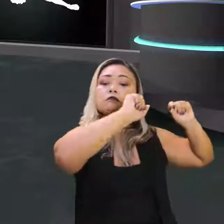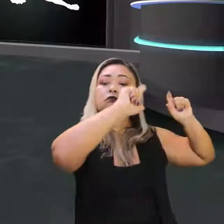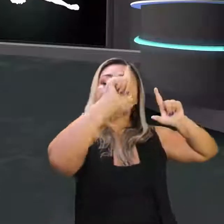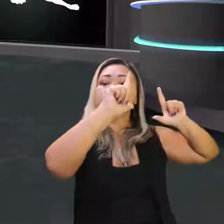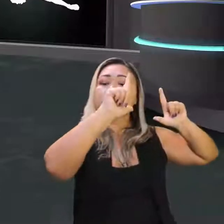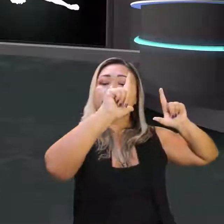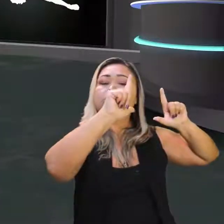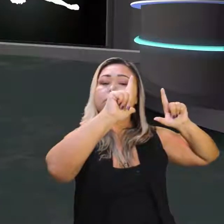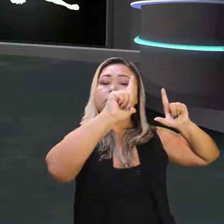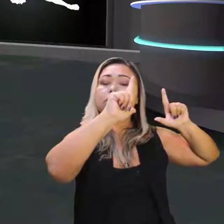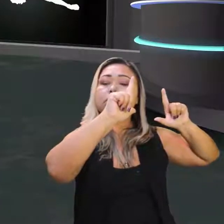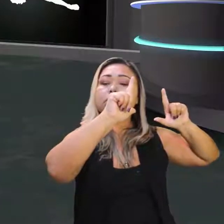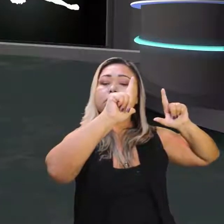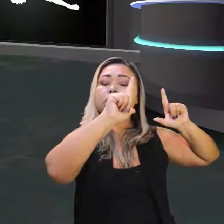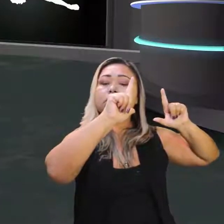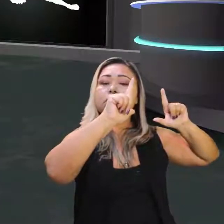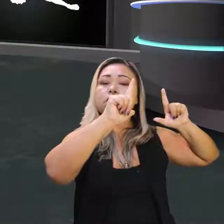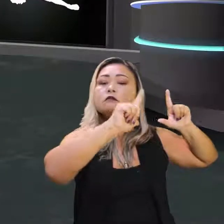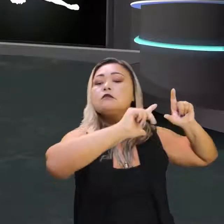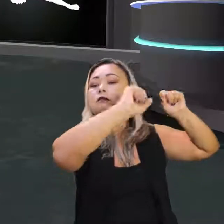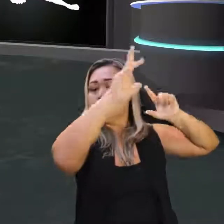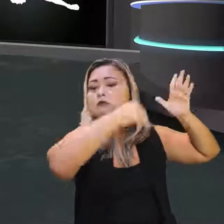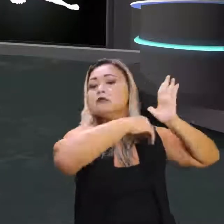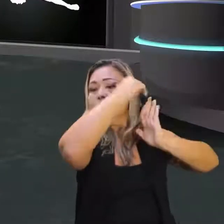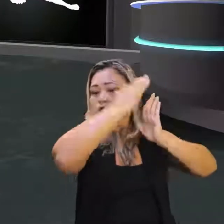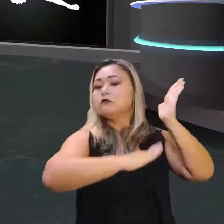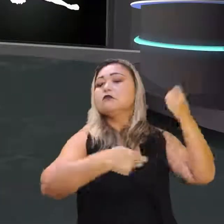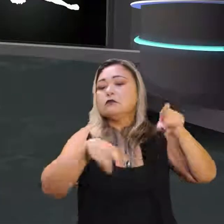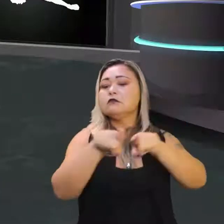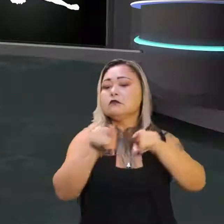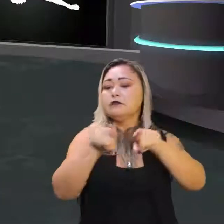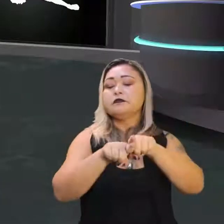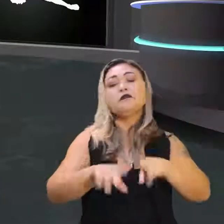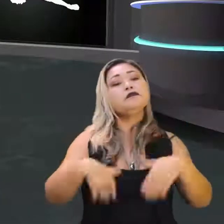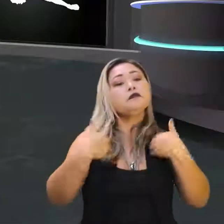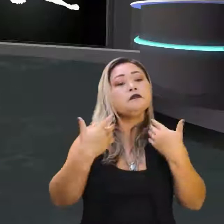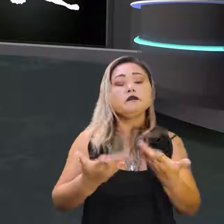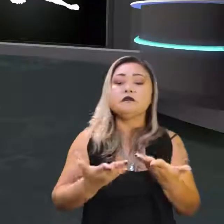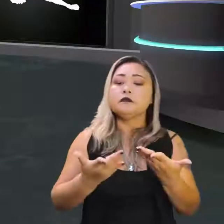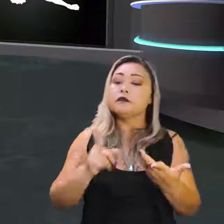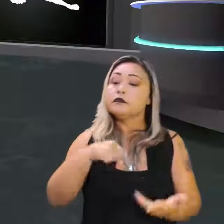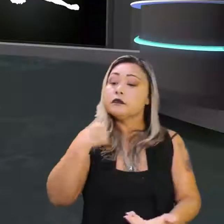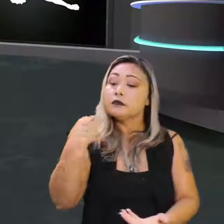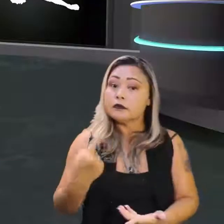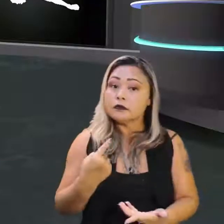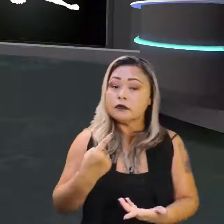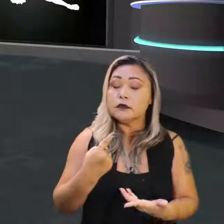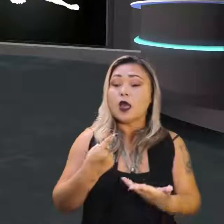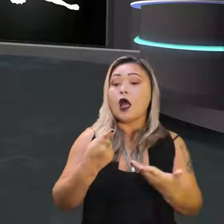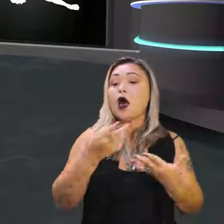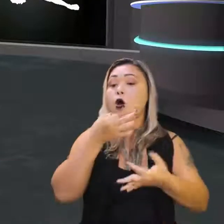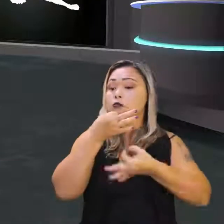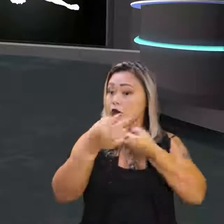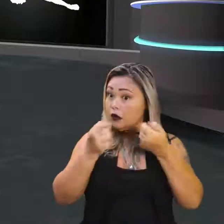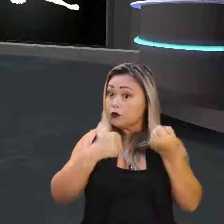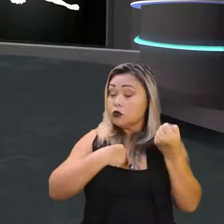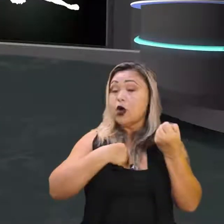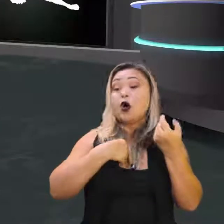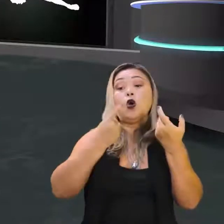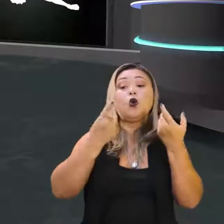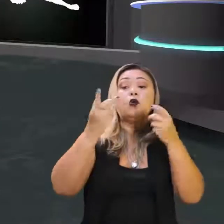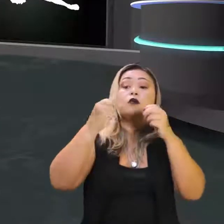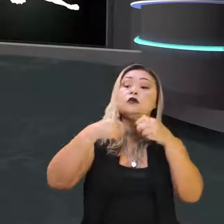nas contribuições para a arte da pintura também. Exato. Então, estudantes, nós fizemos vários comentários aí sobre a importância da